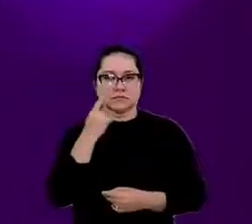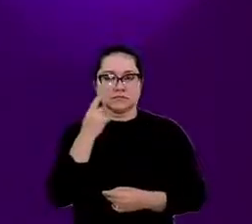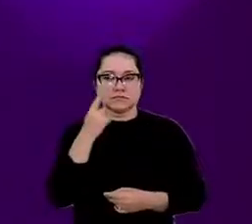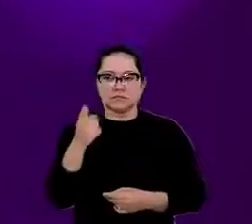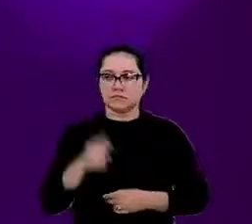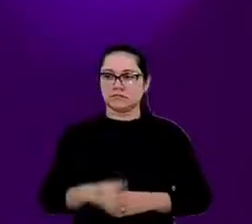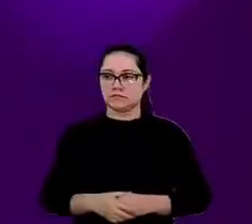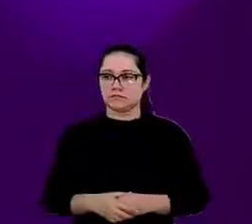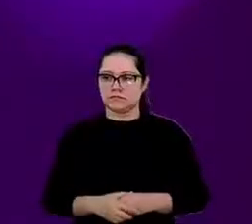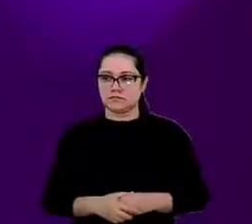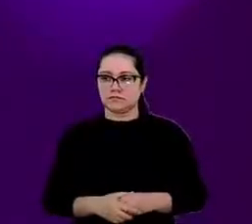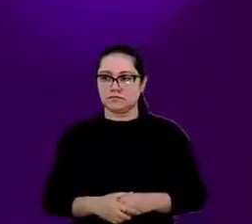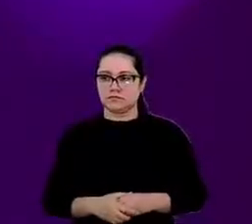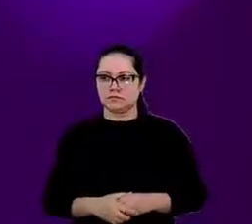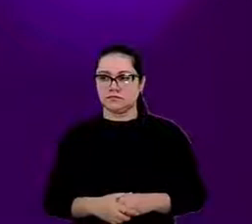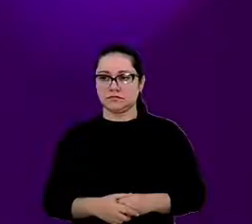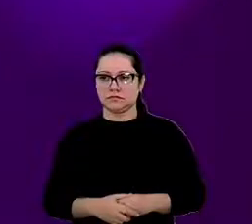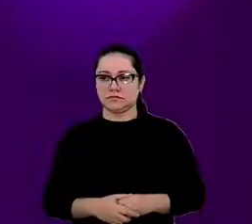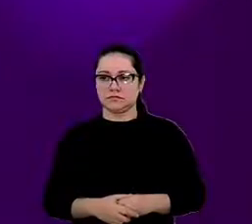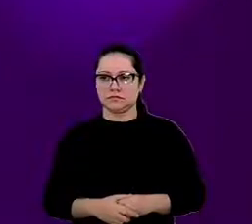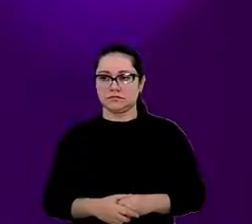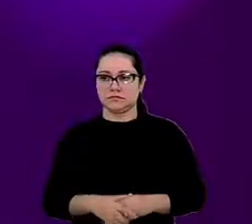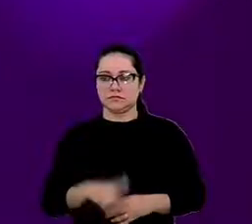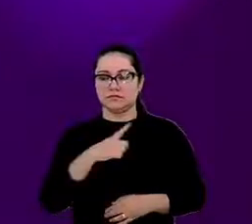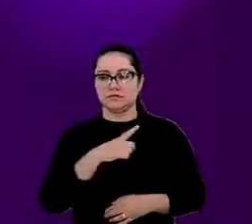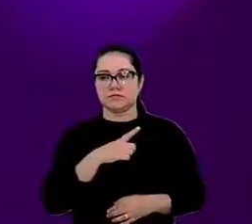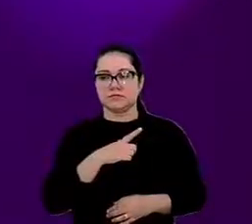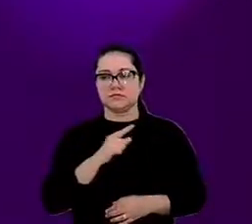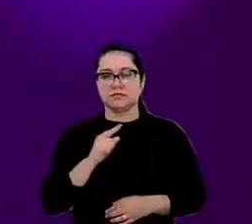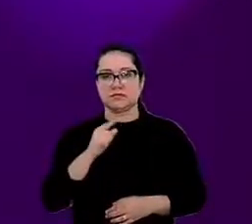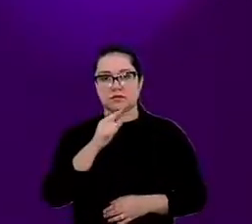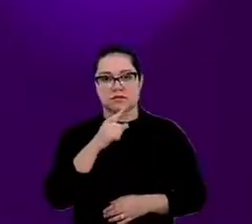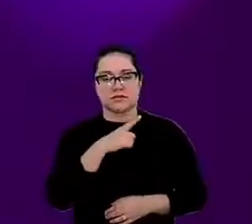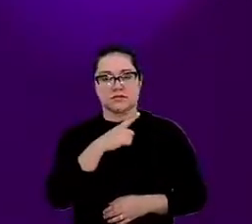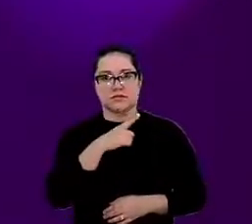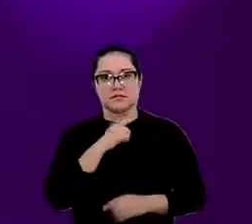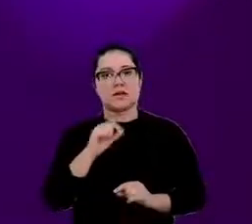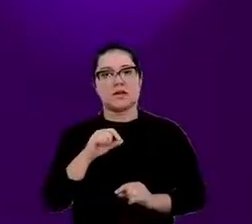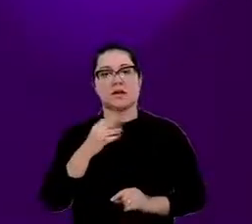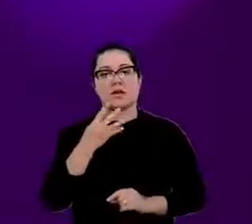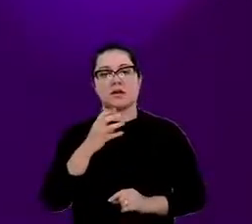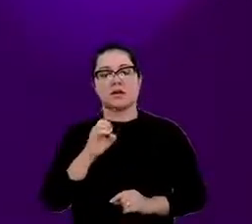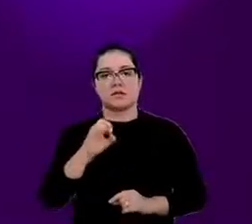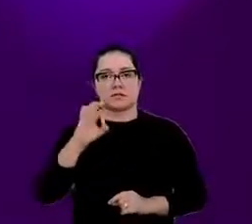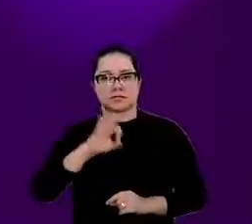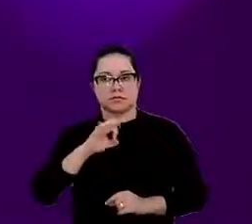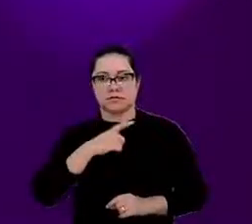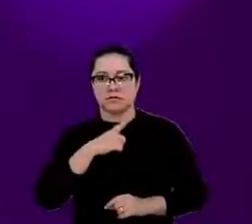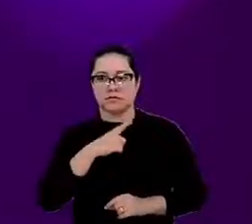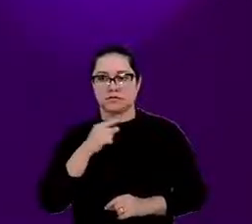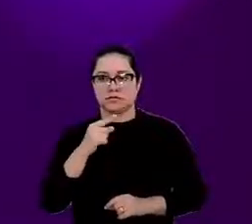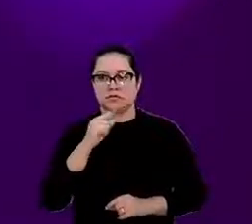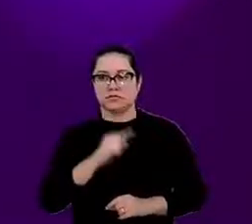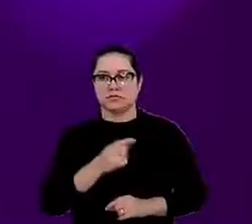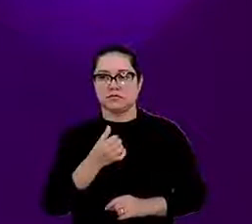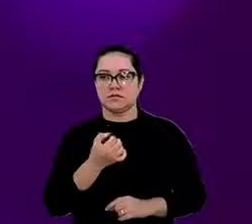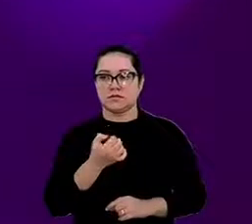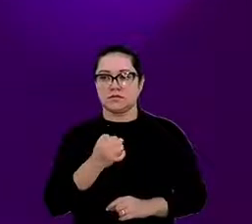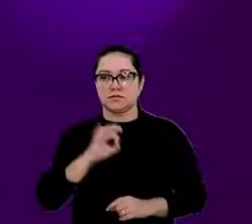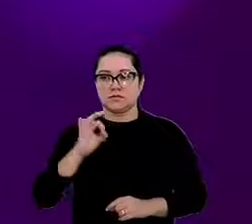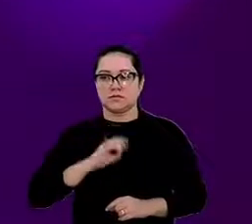coronária direita, numa seta proximal, numa lesão de aproximadamente 40% e na distal de aproximadamente